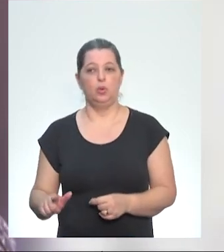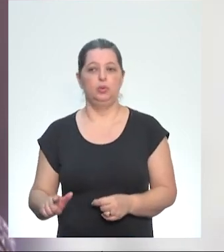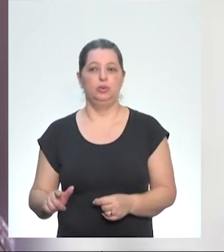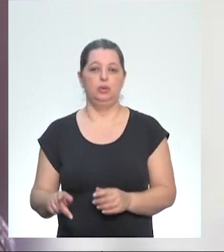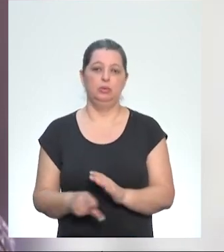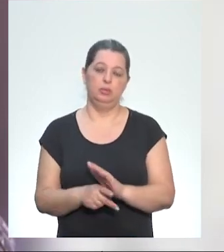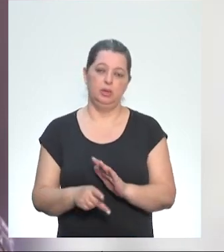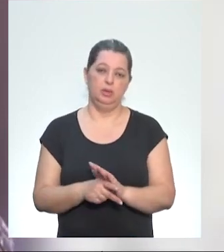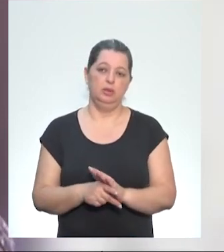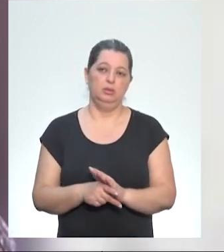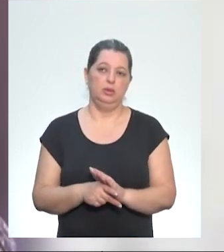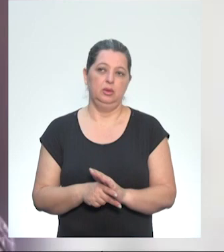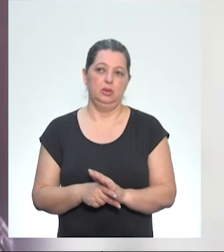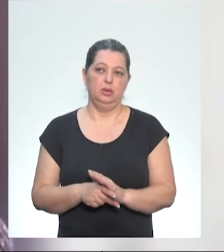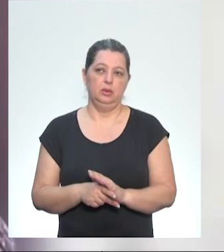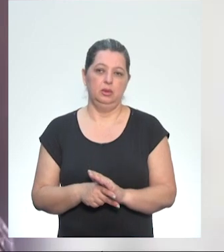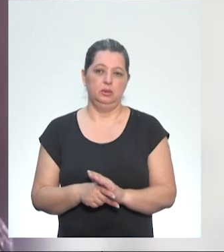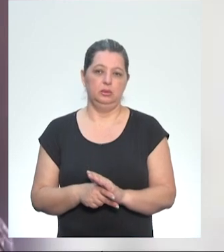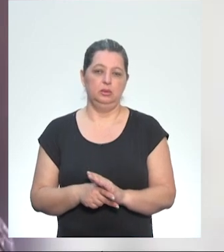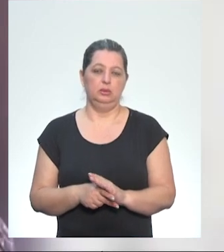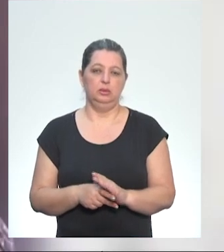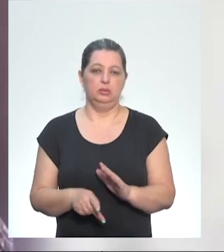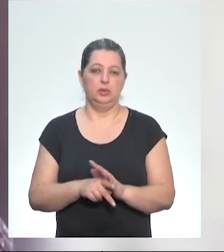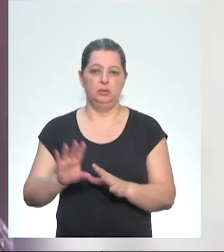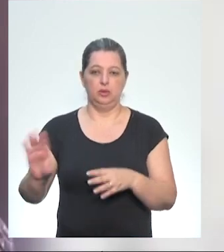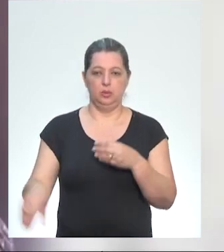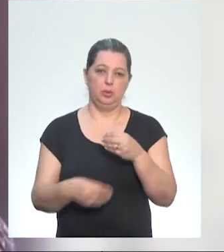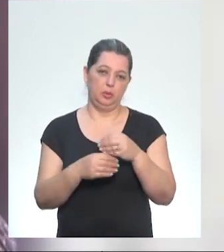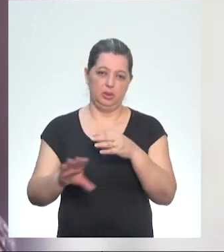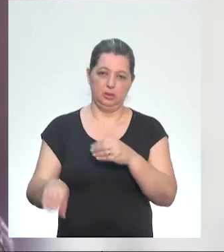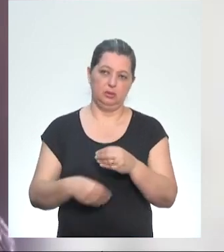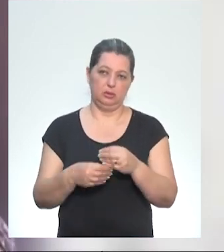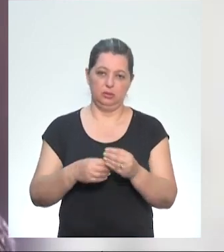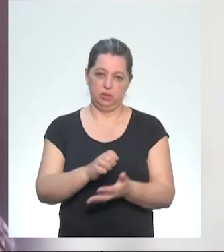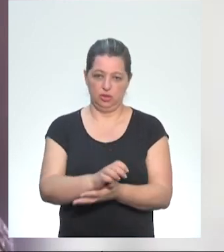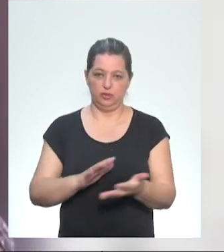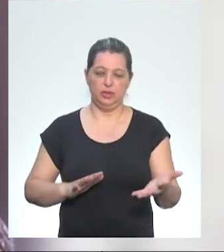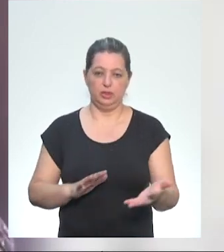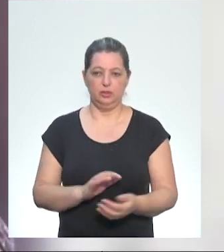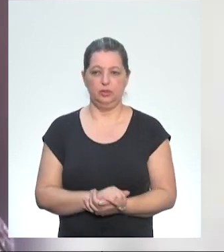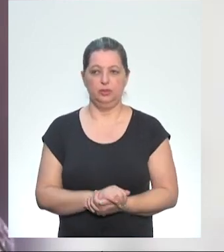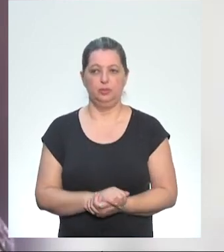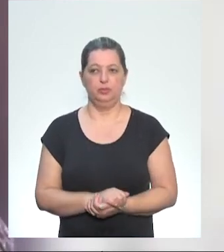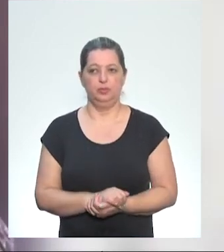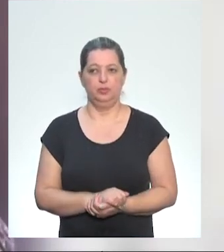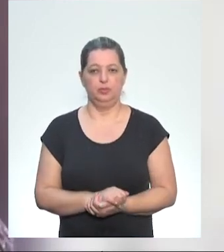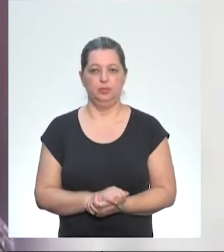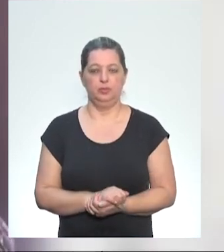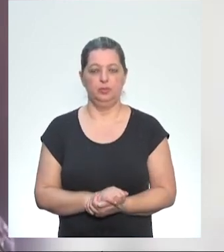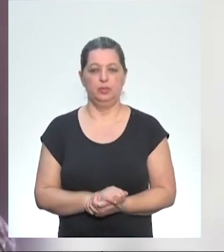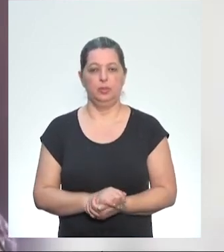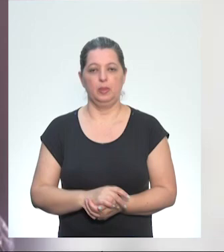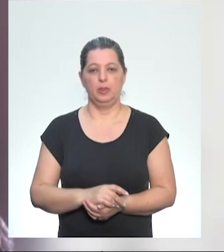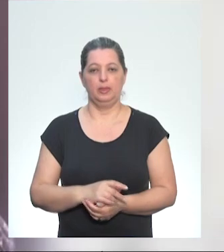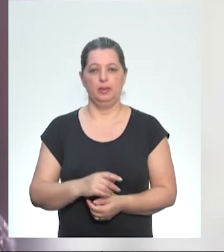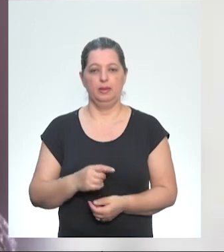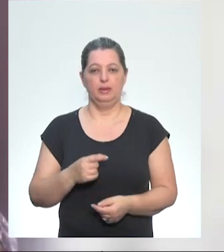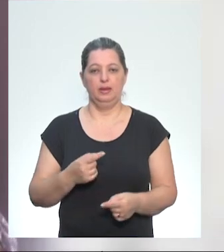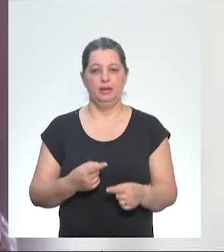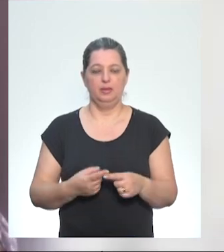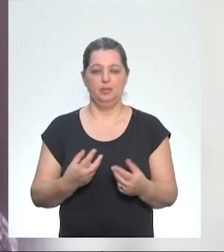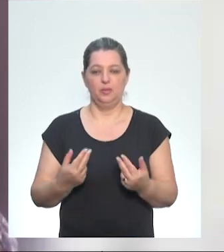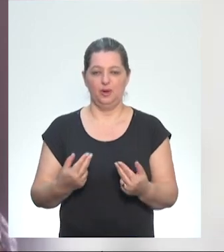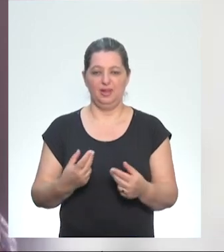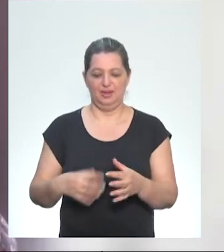interno que vocês possam ter feito, ficar como uma complementação de atividade. E é muito importante essa troca, né? Aquela história da união faz a força.